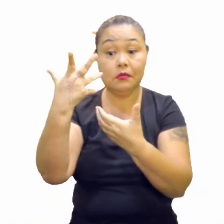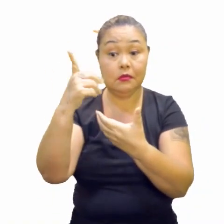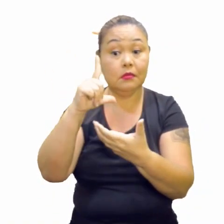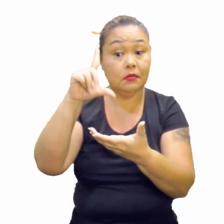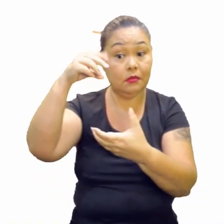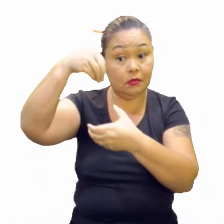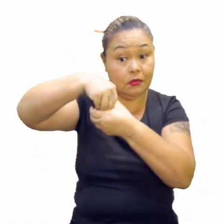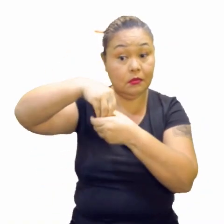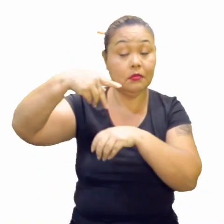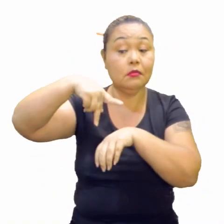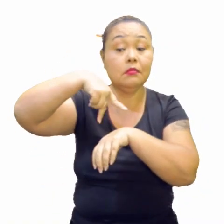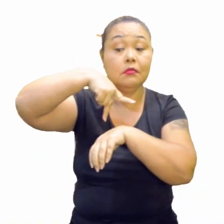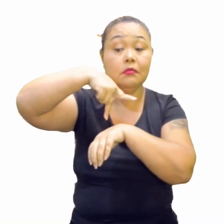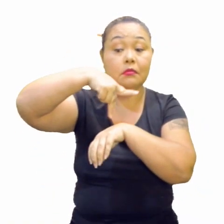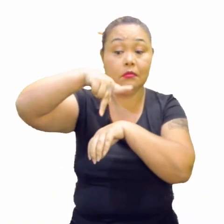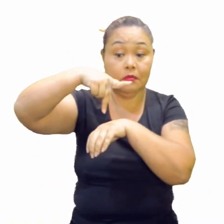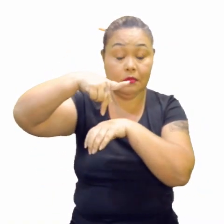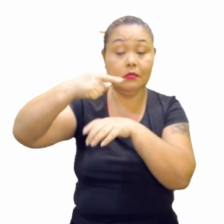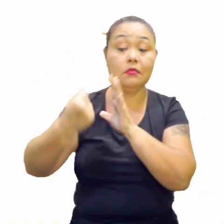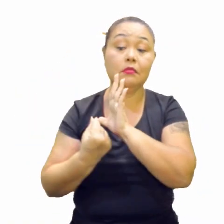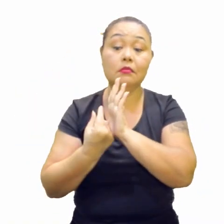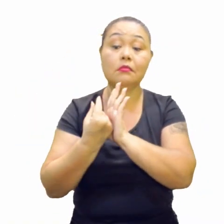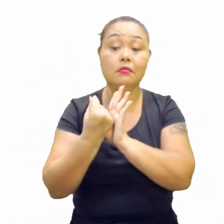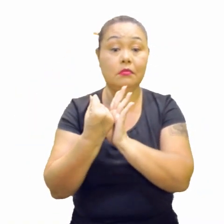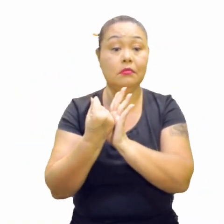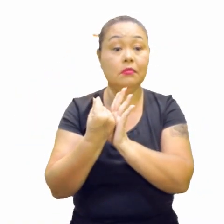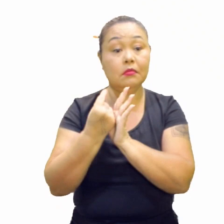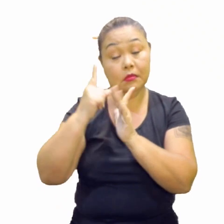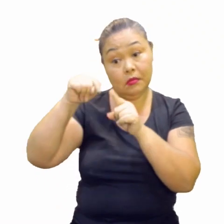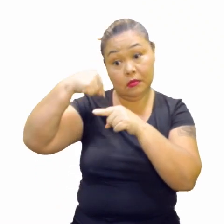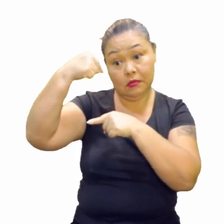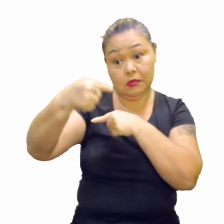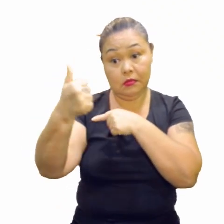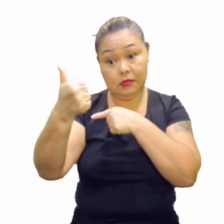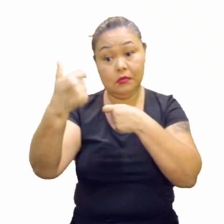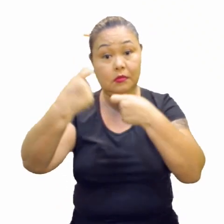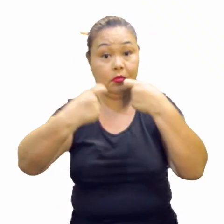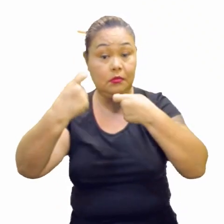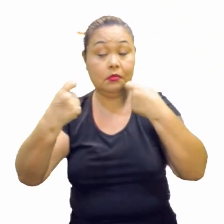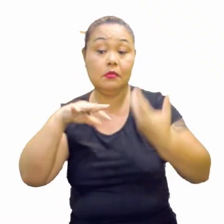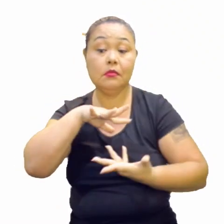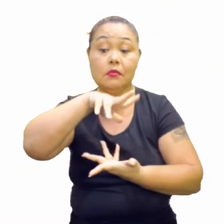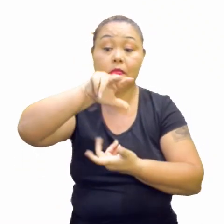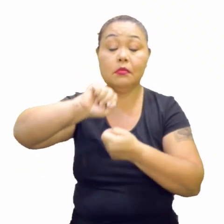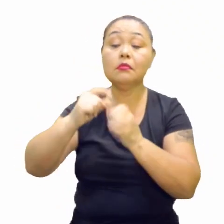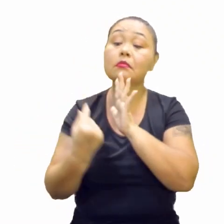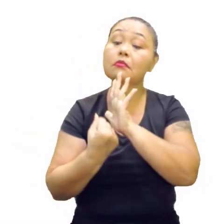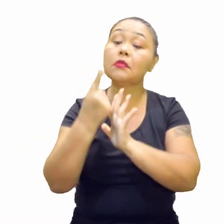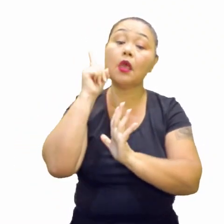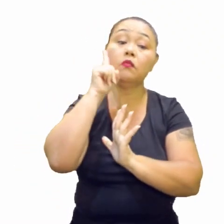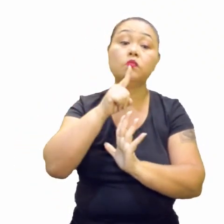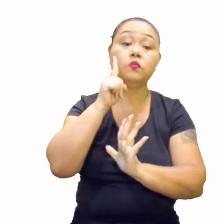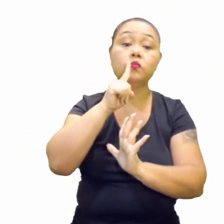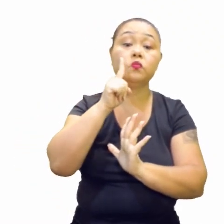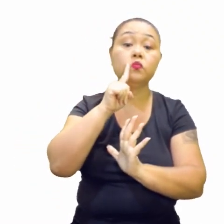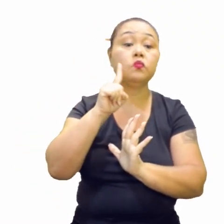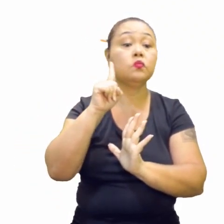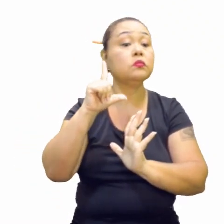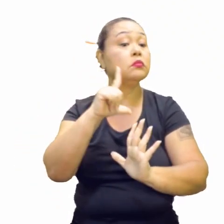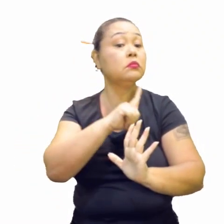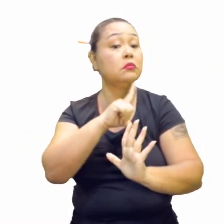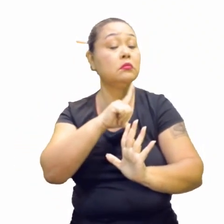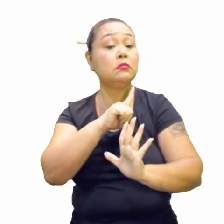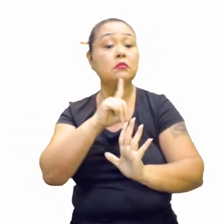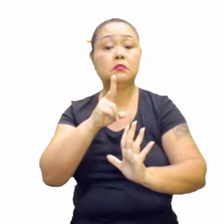Após a Primeira Guerra Mundial, a economia dos Estados Unidos tinha se tornado a